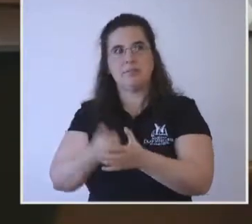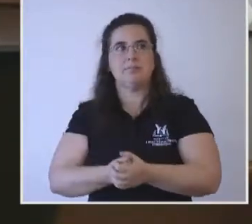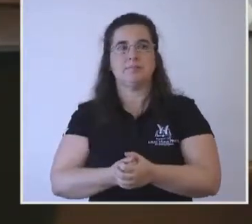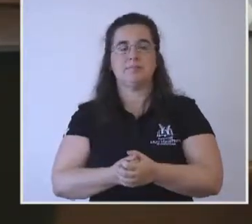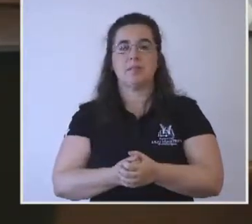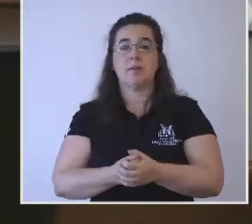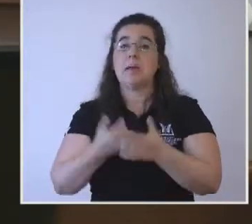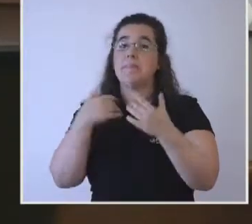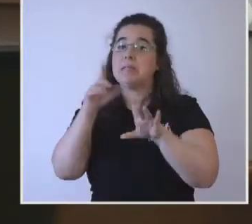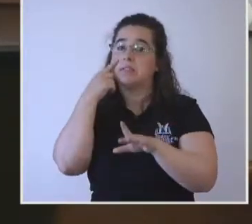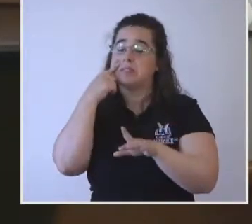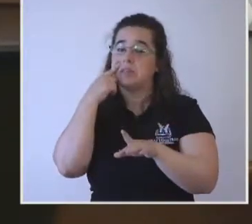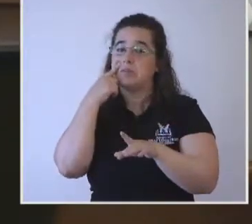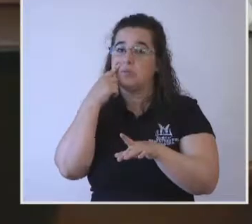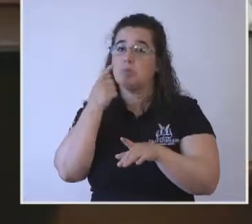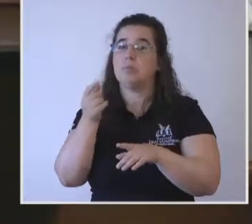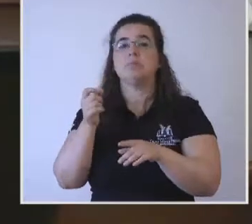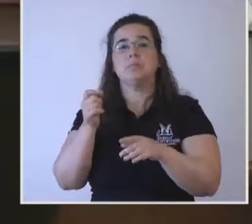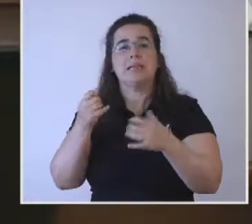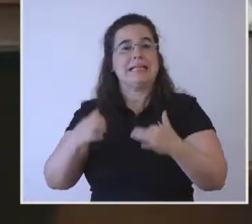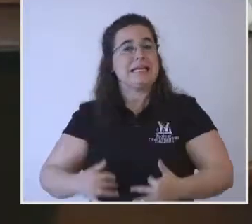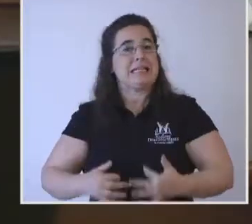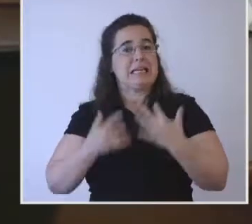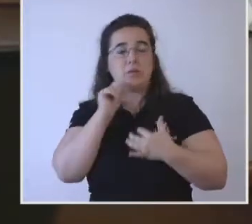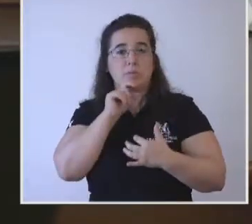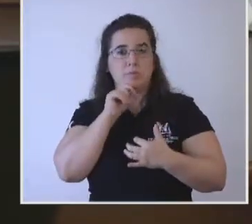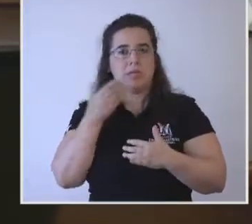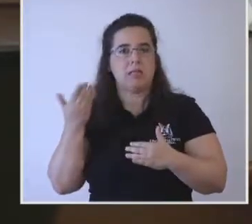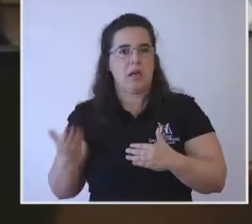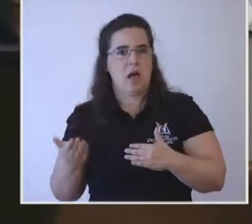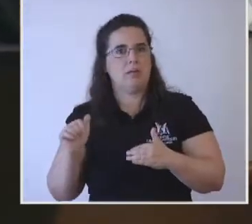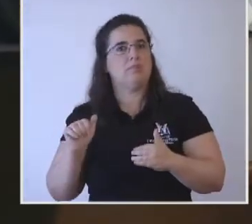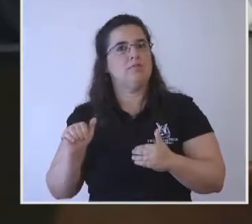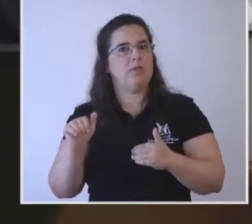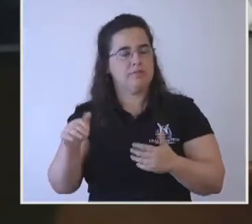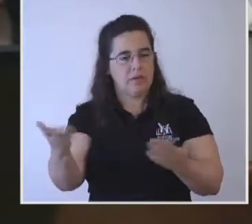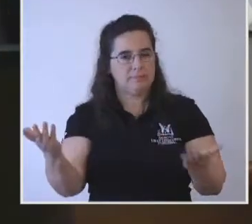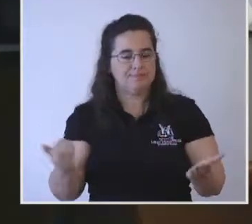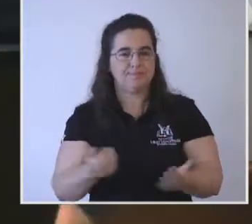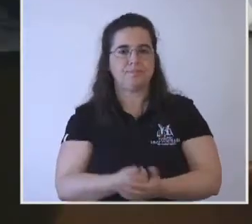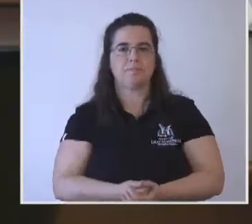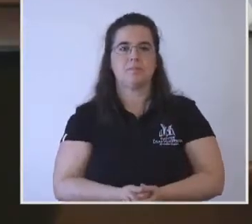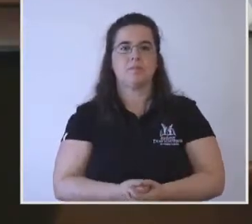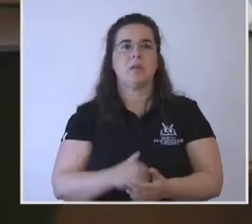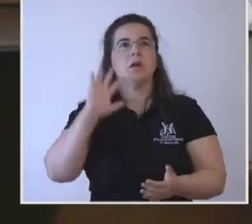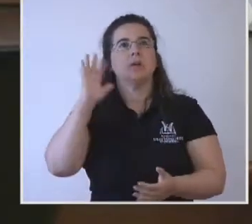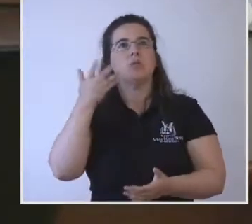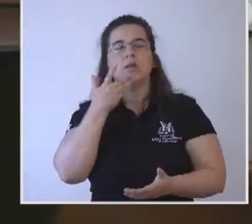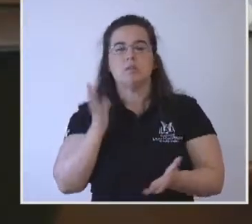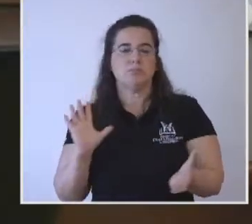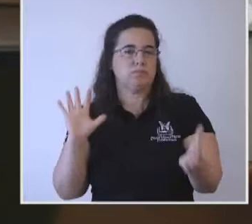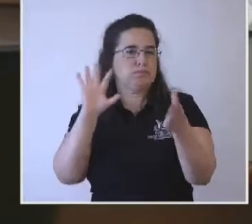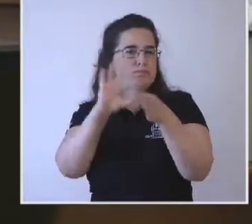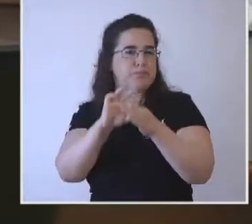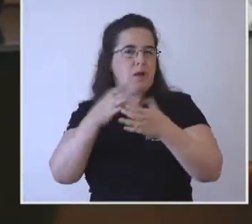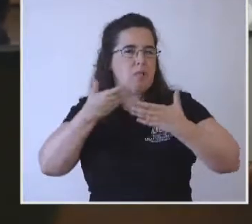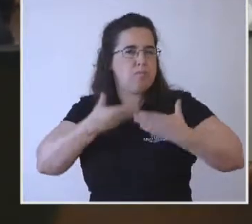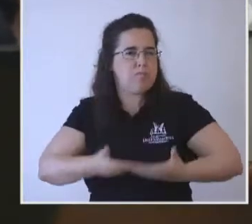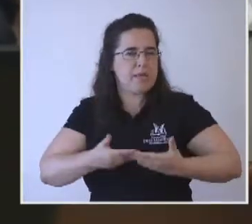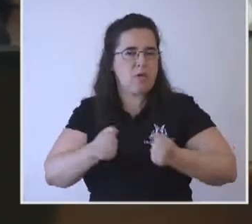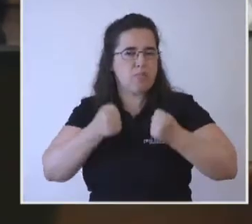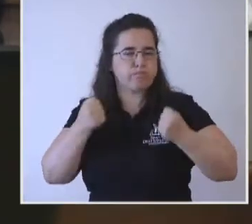elevada. E essa é a vantagem. Quando nós utilizamos, associado ao peso,